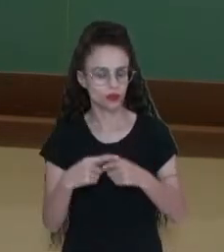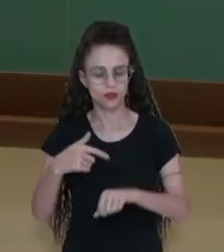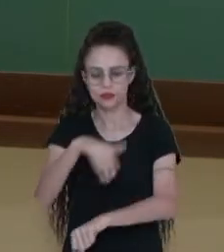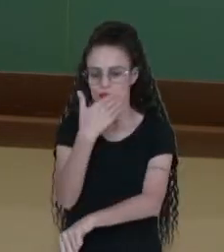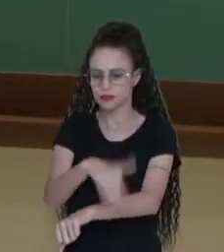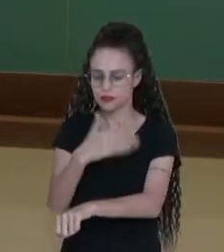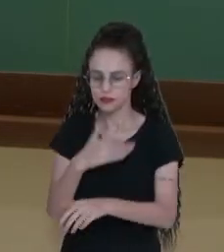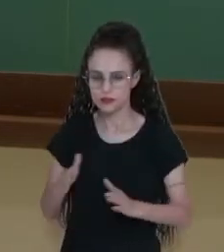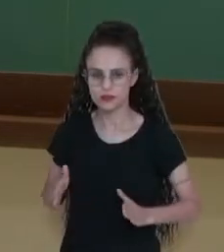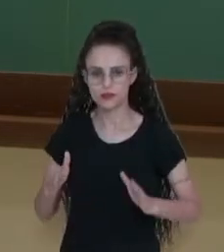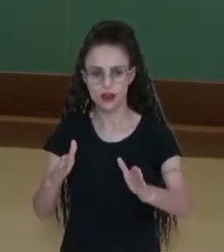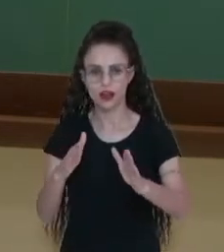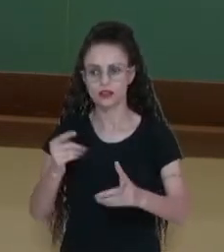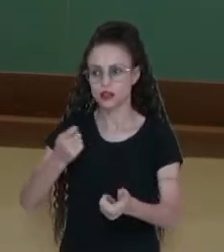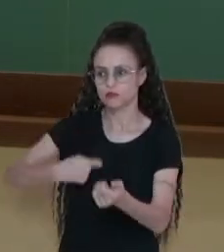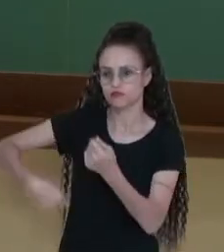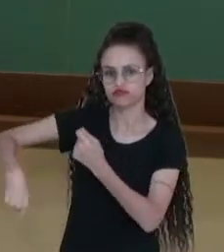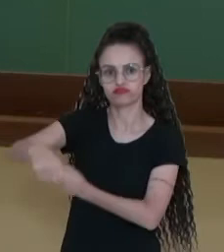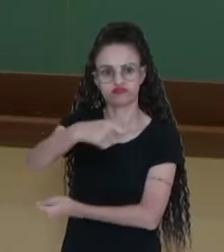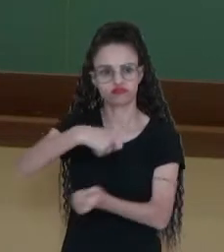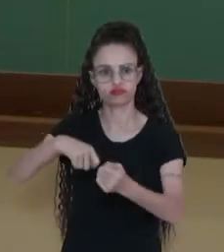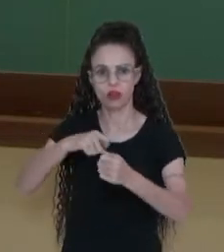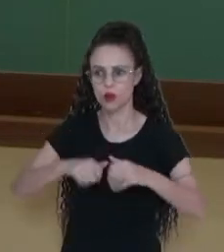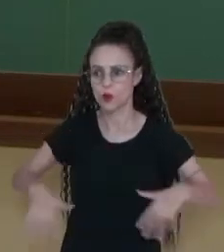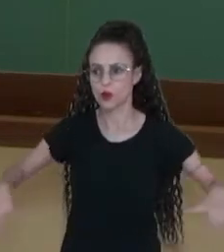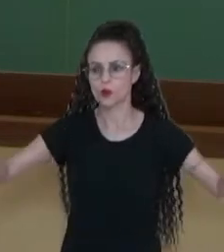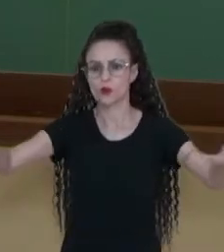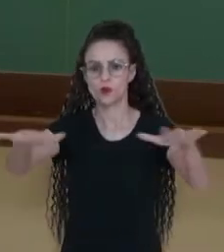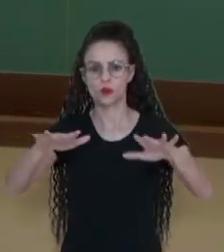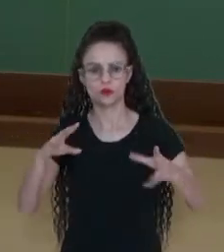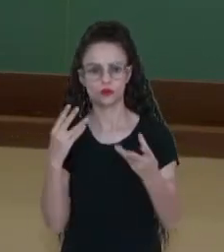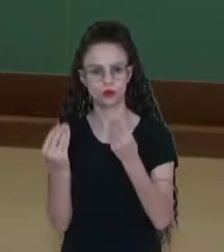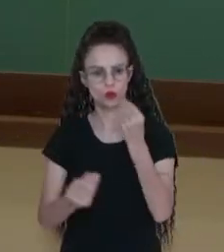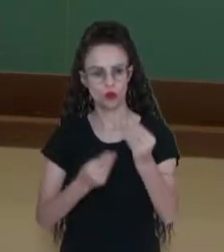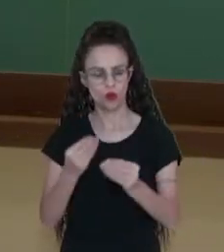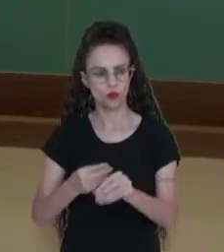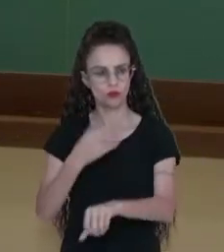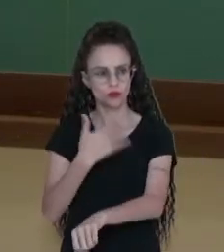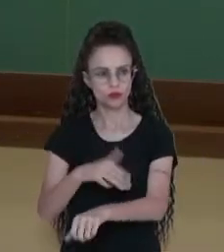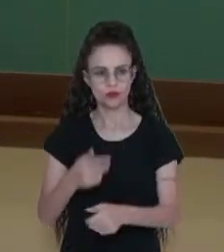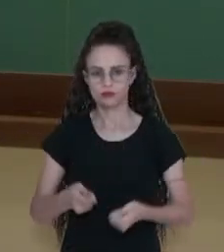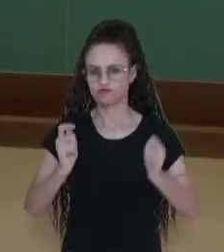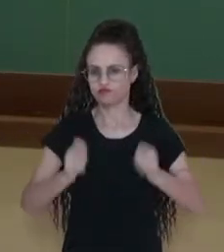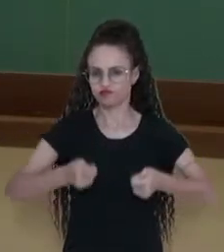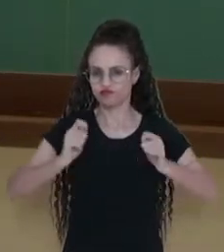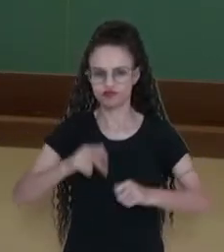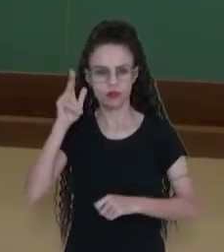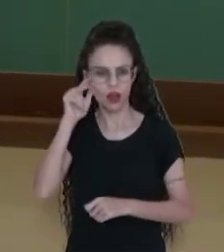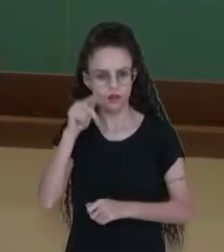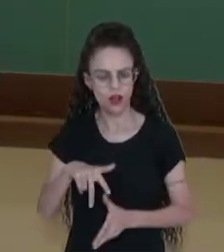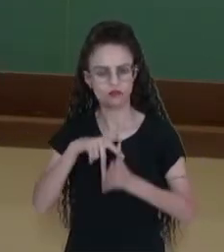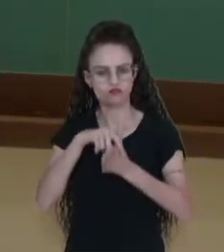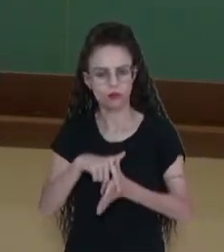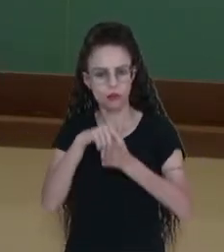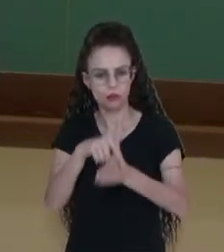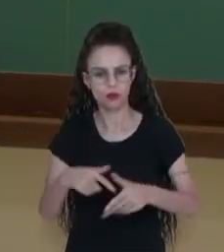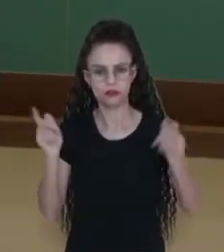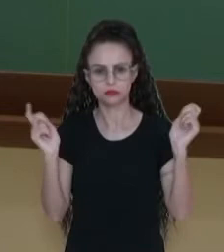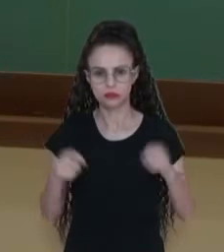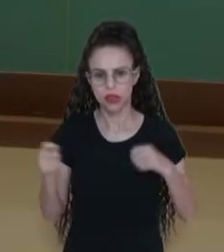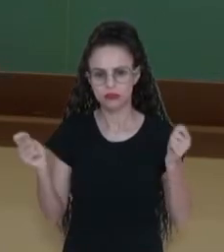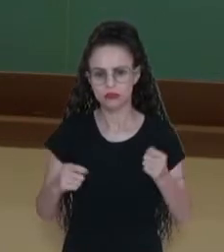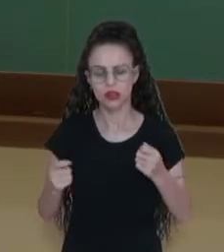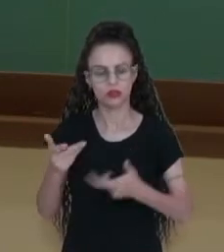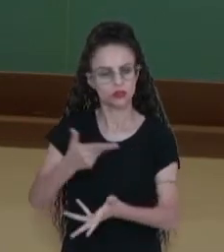estradas, elas uniram todo esse império que estava em volta do Mediterrâneo. Através das estradas, as carroças, o meio de transporte podia andar por todo o local